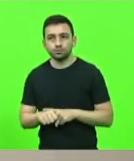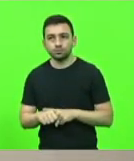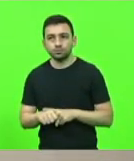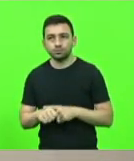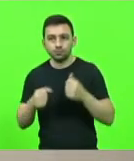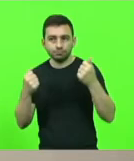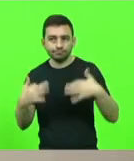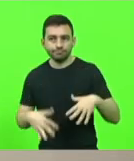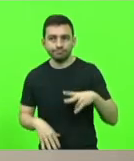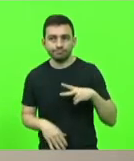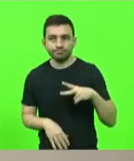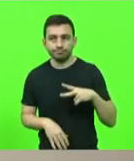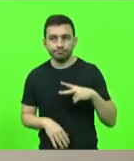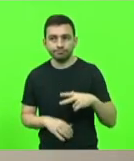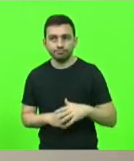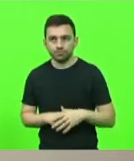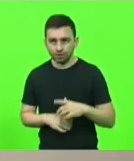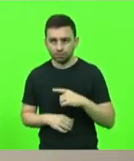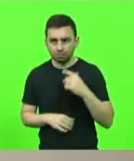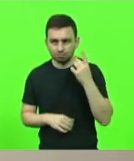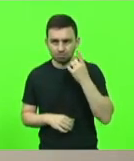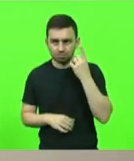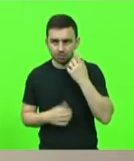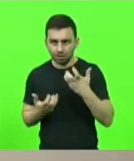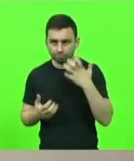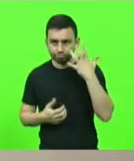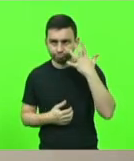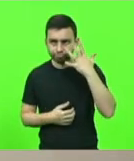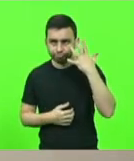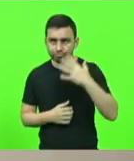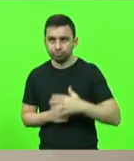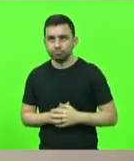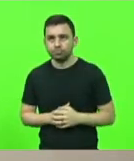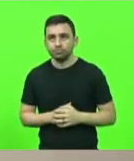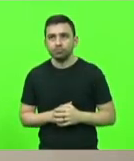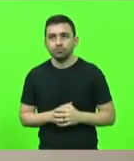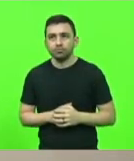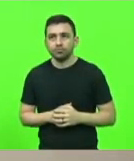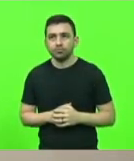explicações pessoais algum Deputado gostaria de fazer os da palavra